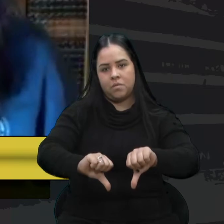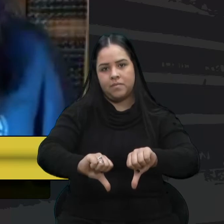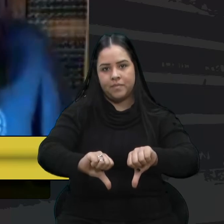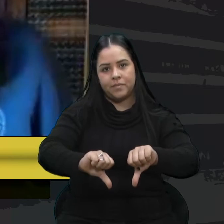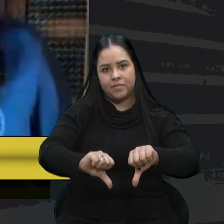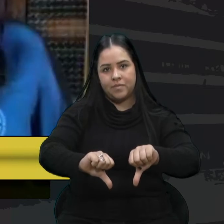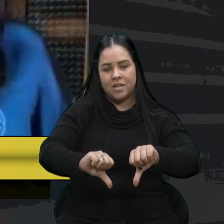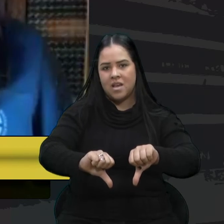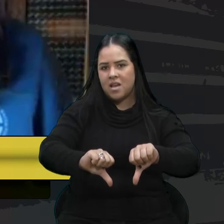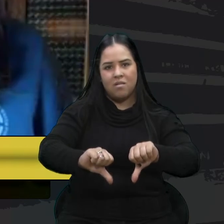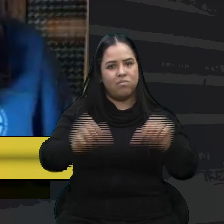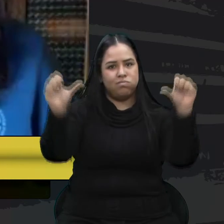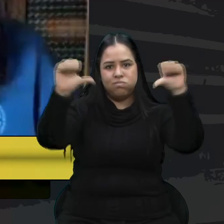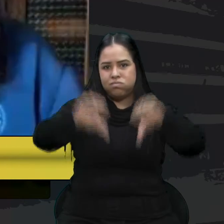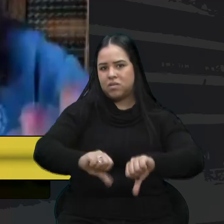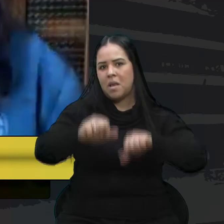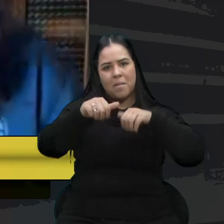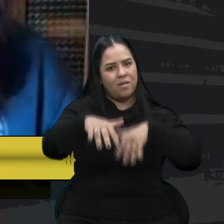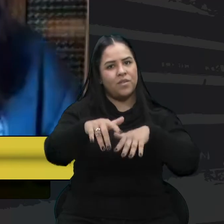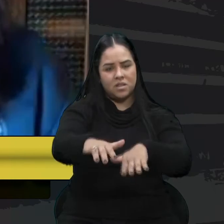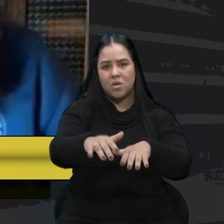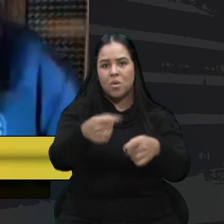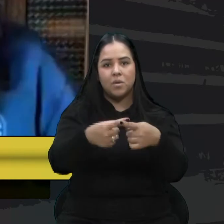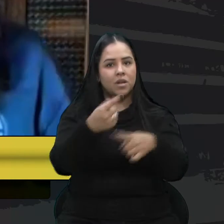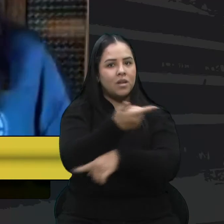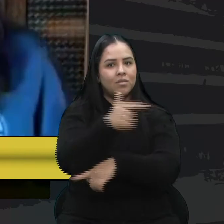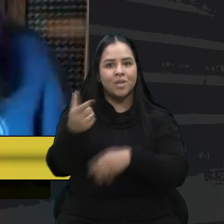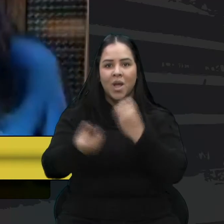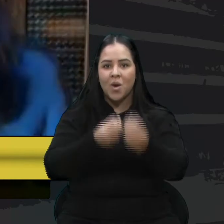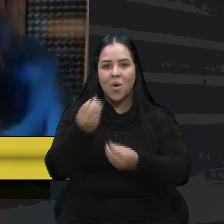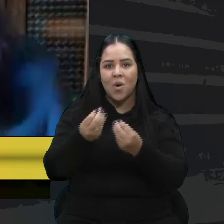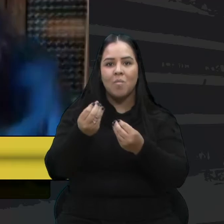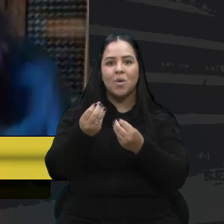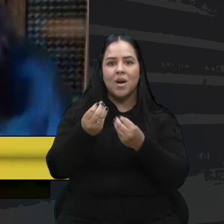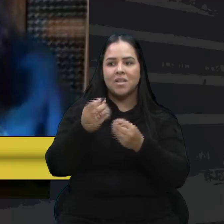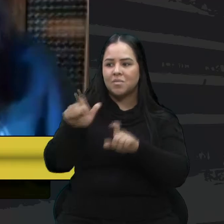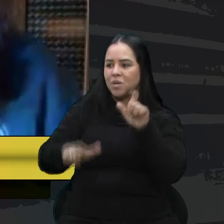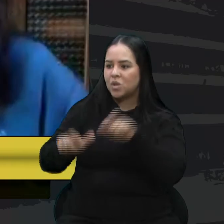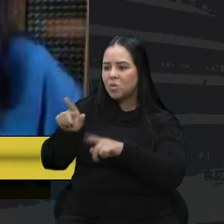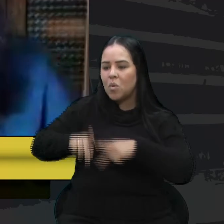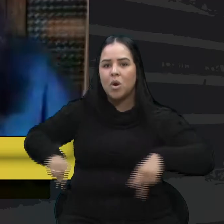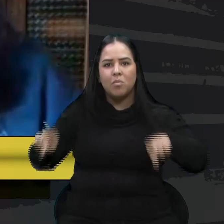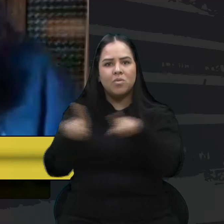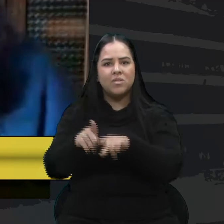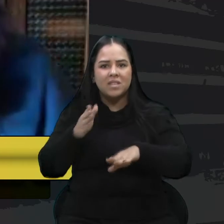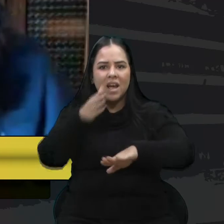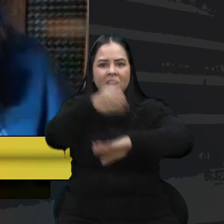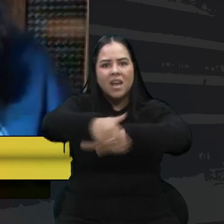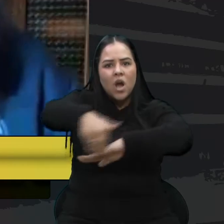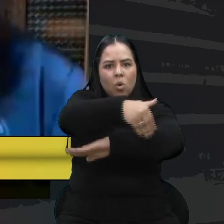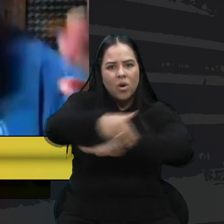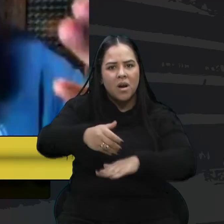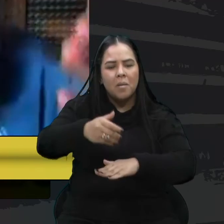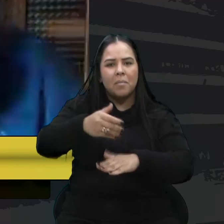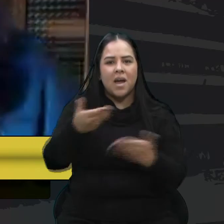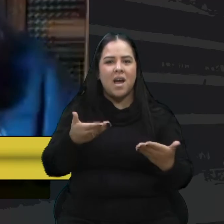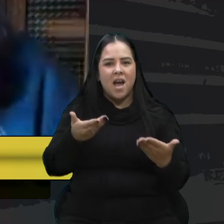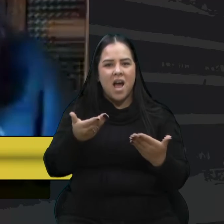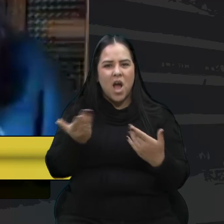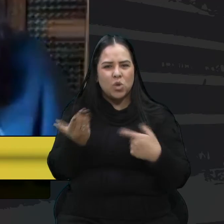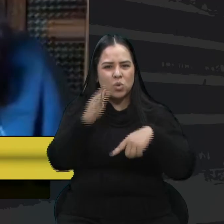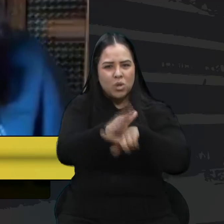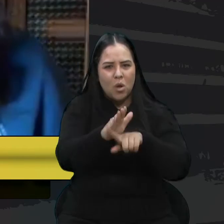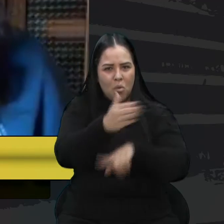Essa manifestação. Porque não tem como os brasileiros sair para a rua para defender um governo como esse. Um governo que está matando a